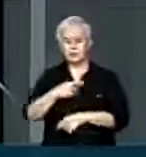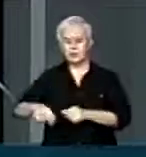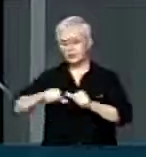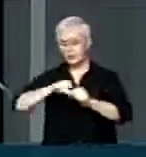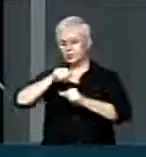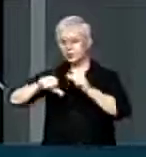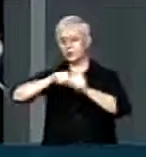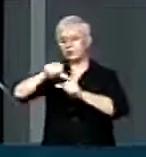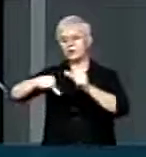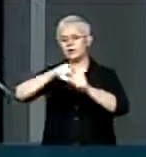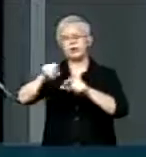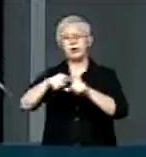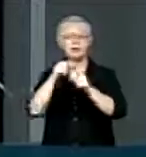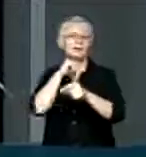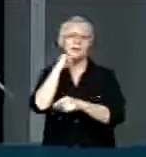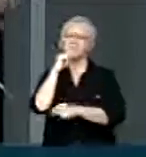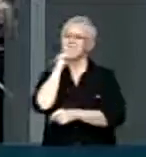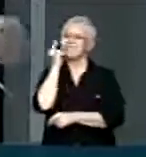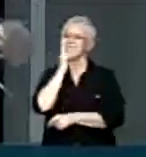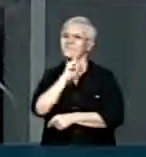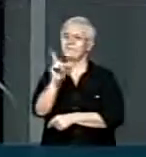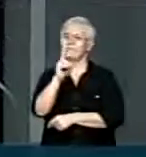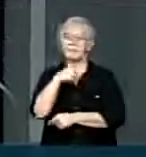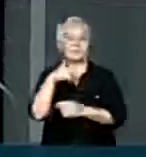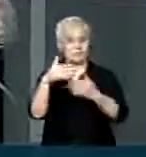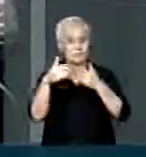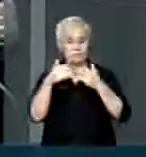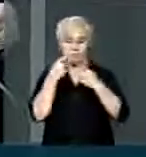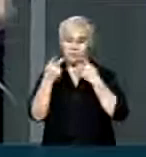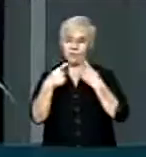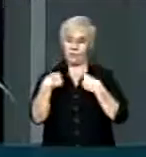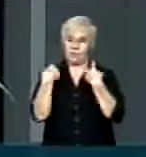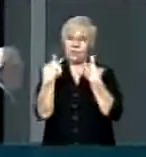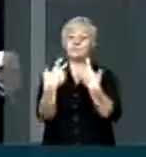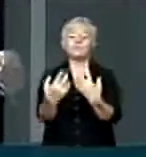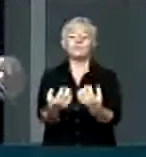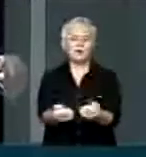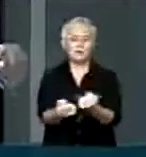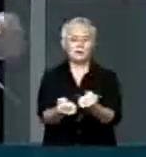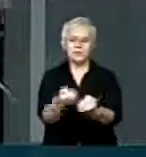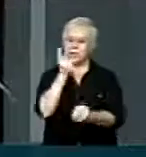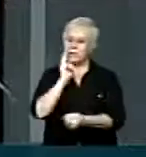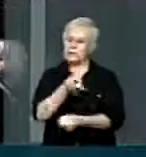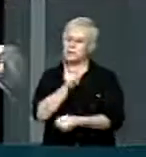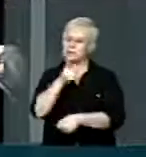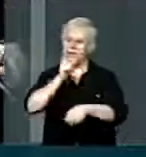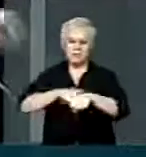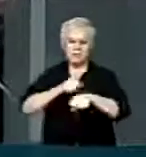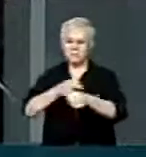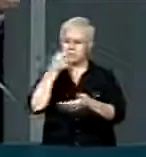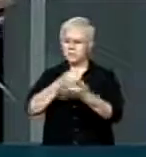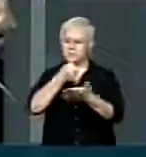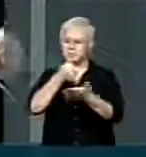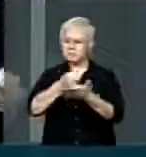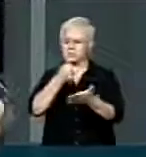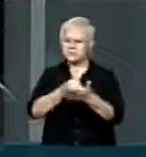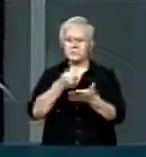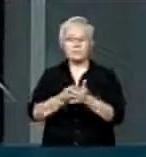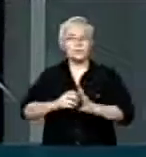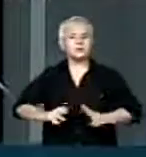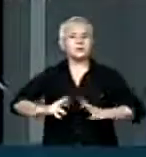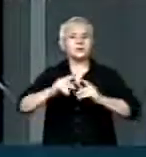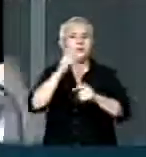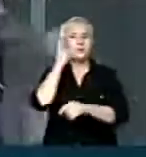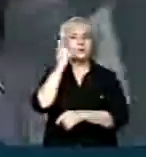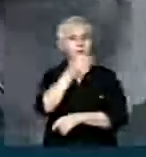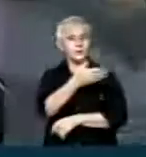toma providência. O PSC está aqui para dizer, nós vamos em todo momento cobrar isso de todos os nossos